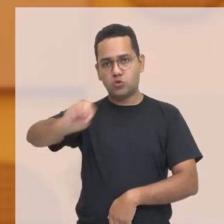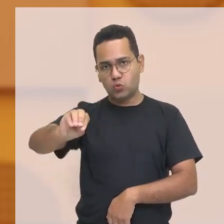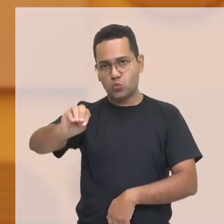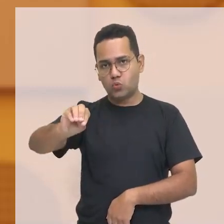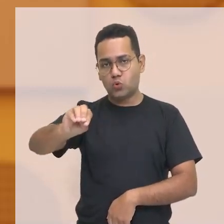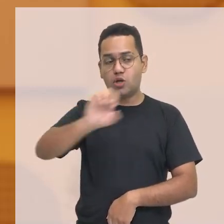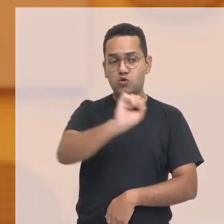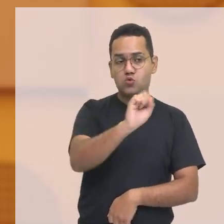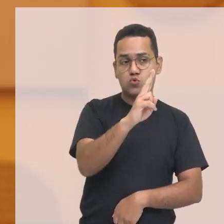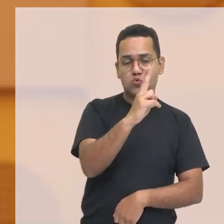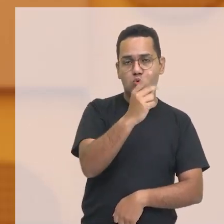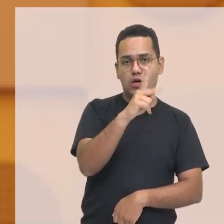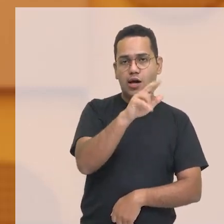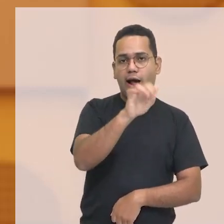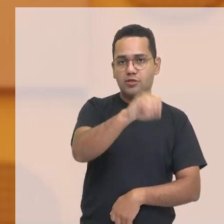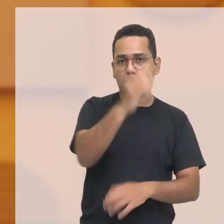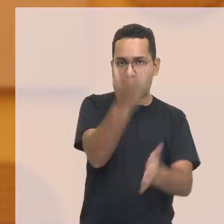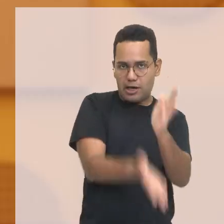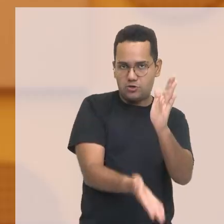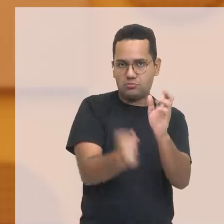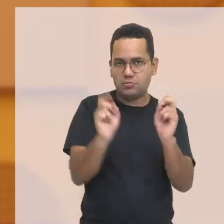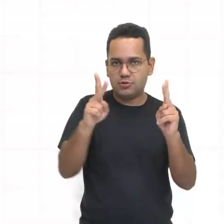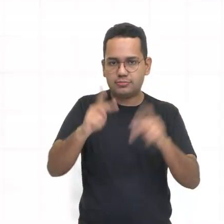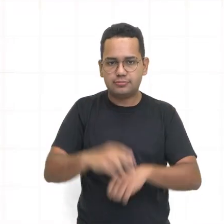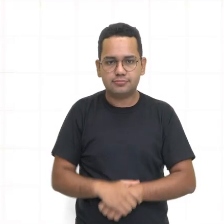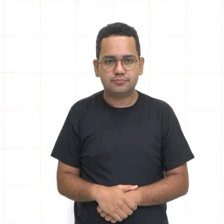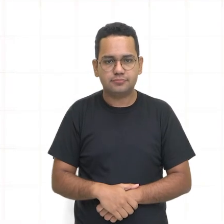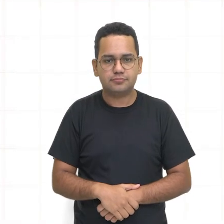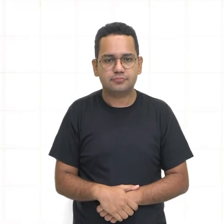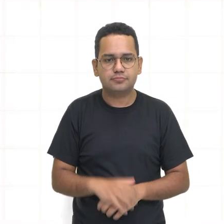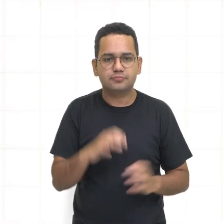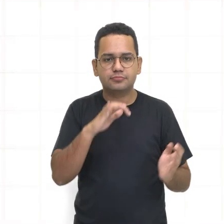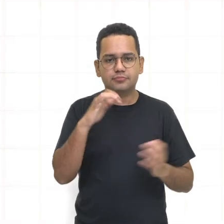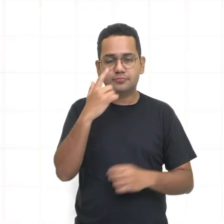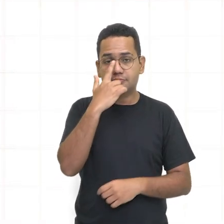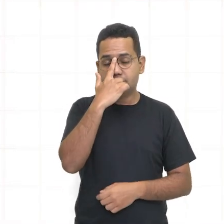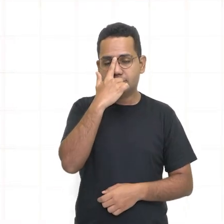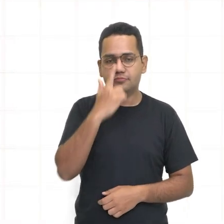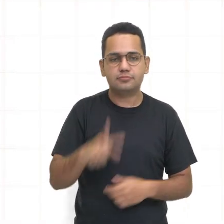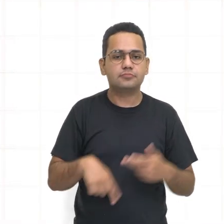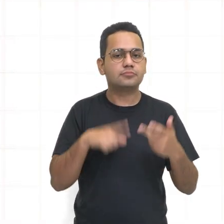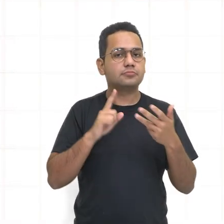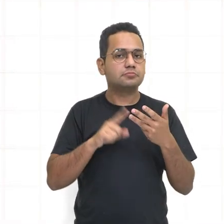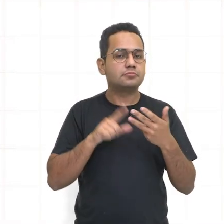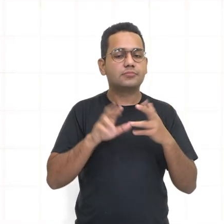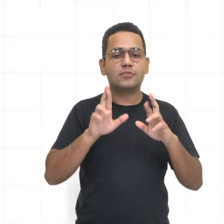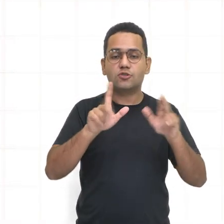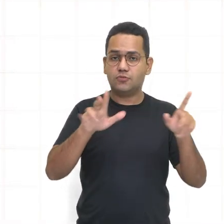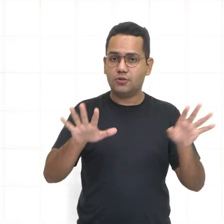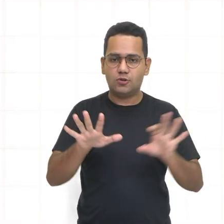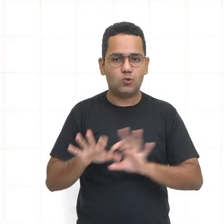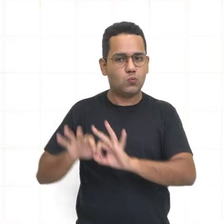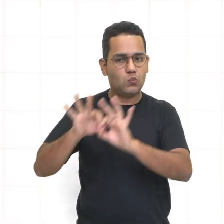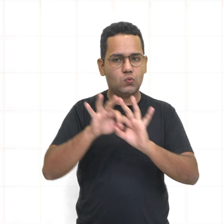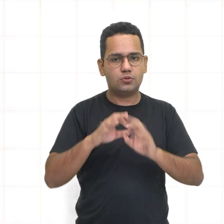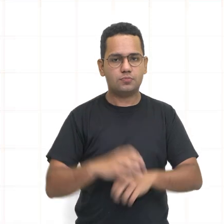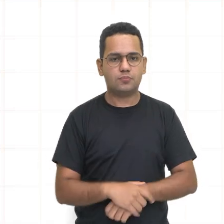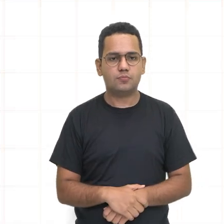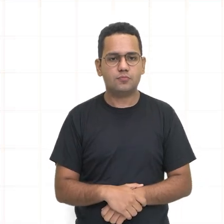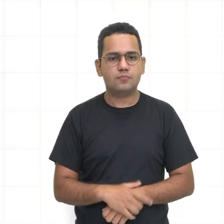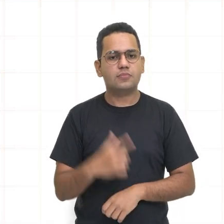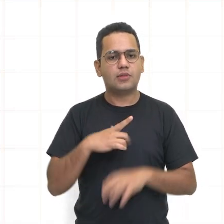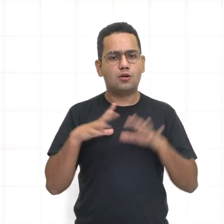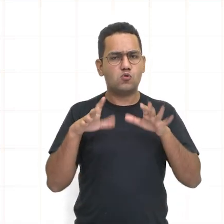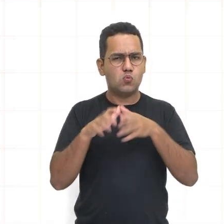para desenvolver a região, certo? Diversidade e unidade. Presença de centenas de grupos